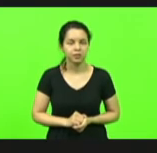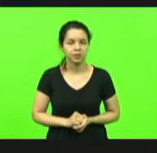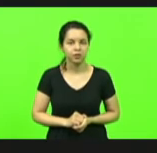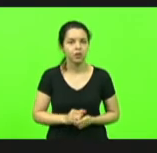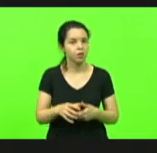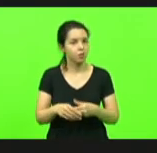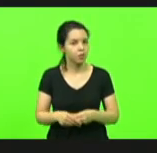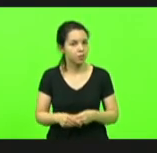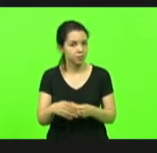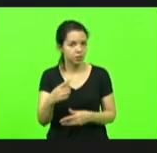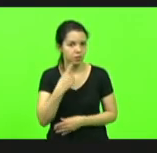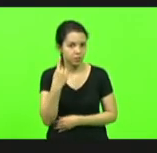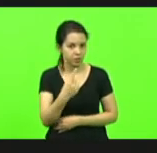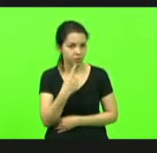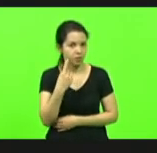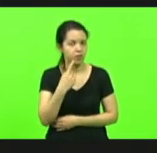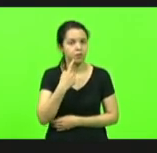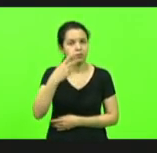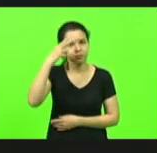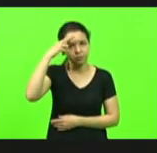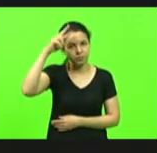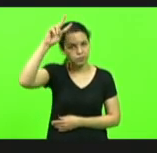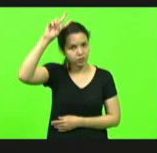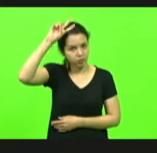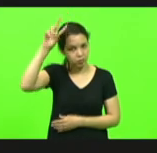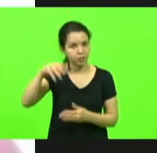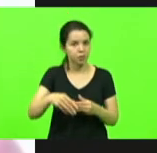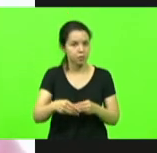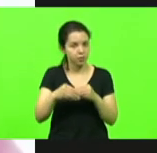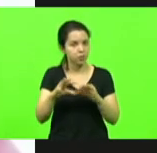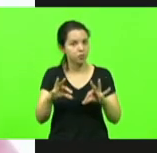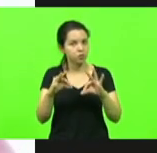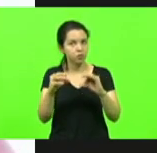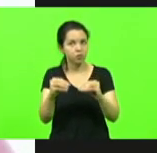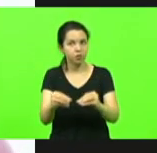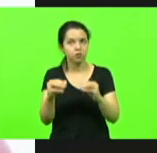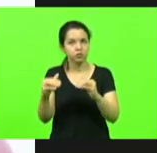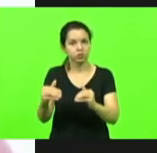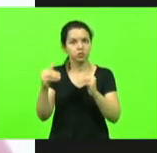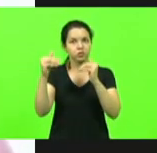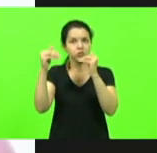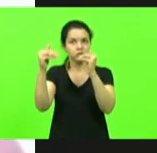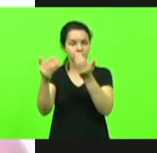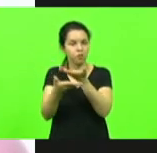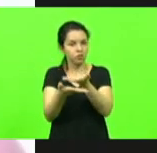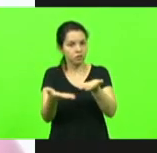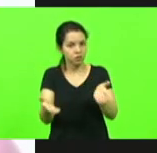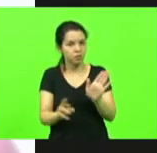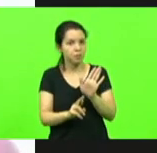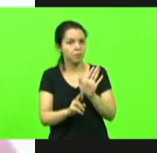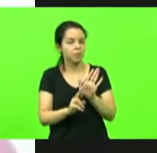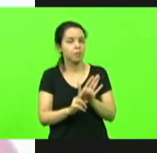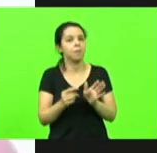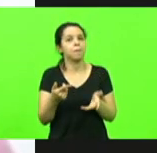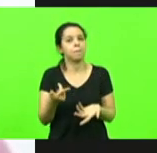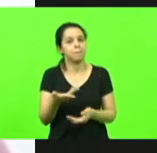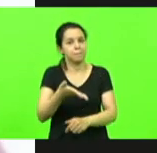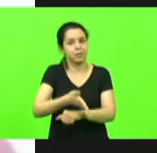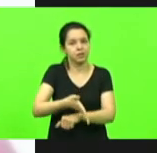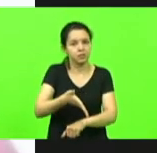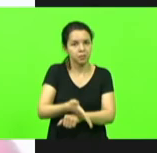deputado Vicente Caro Preso, eu cumprimento a todas as outras autoridades e aos colegas que estão participando nessa noite,